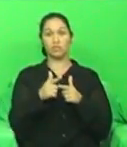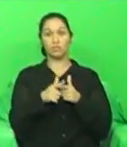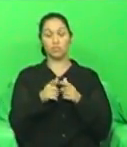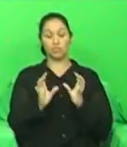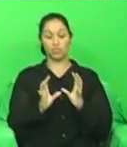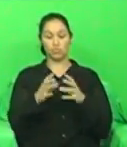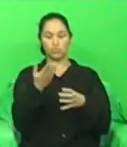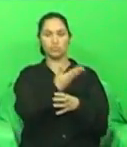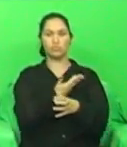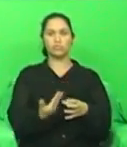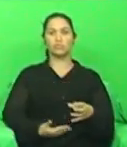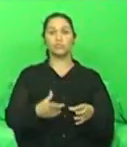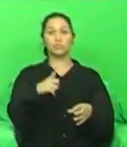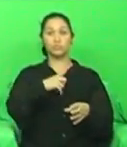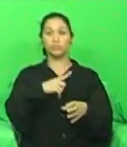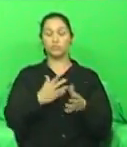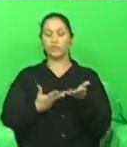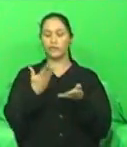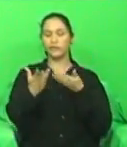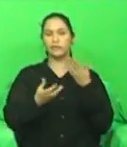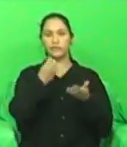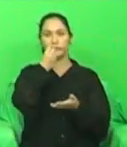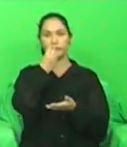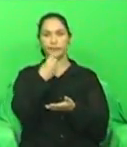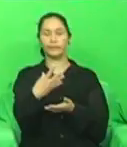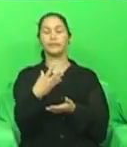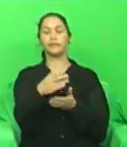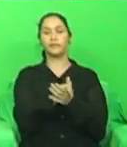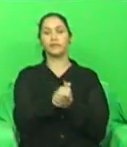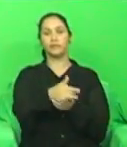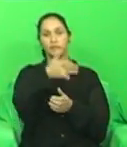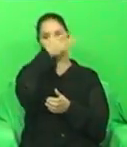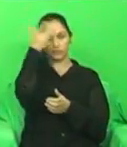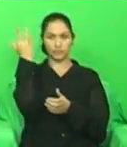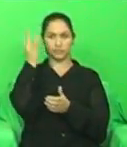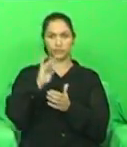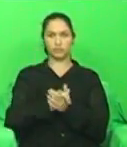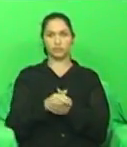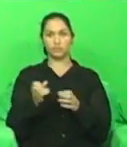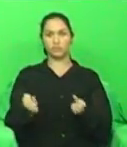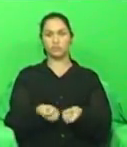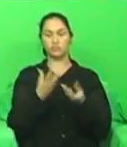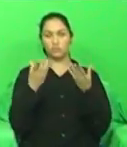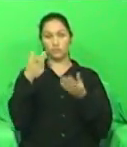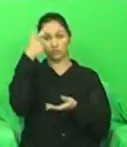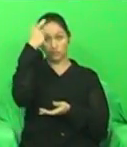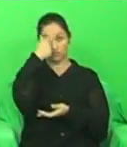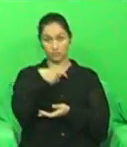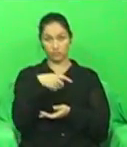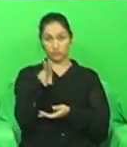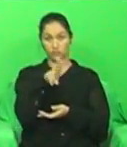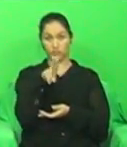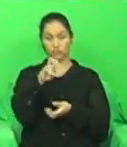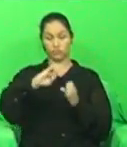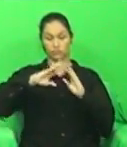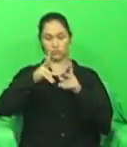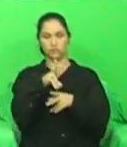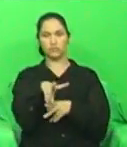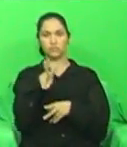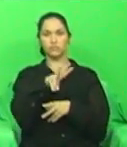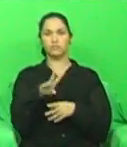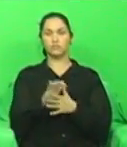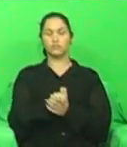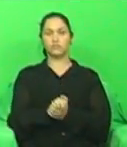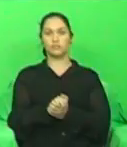cidadão não é para colocar restrição ao atendimento ao cidadão então eu vou em nome de todos os vereadores eu